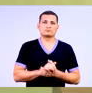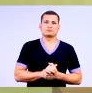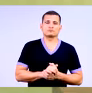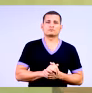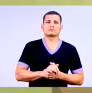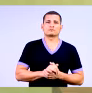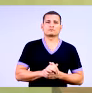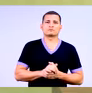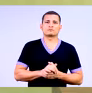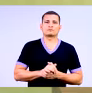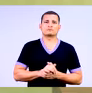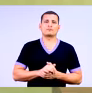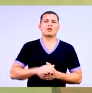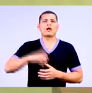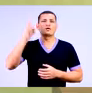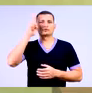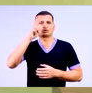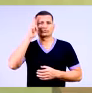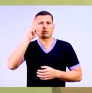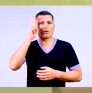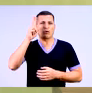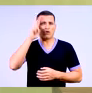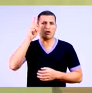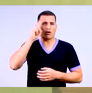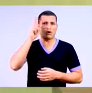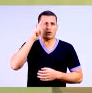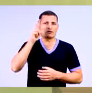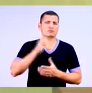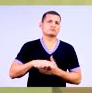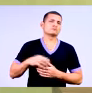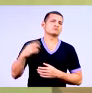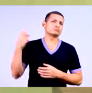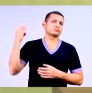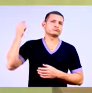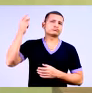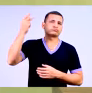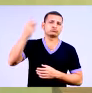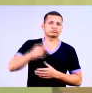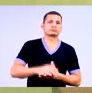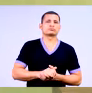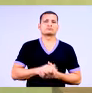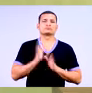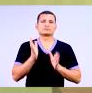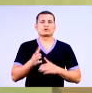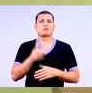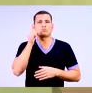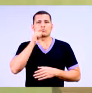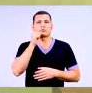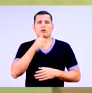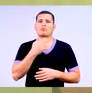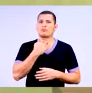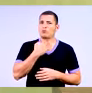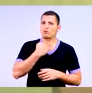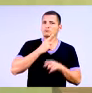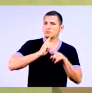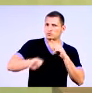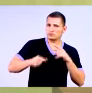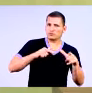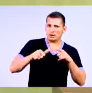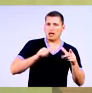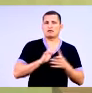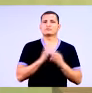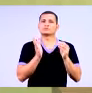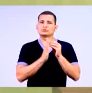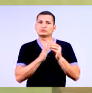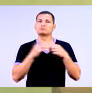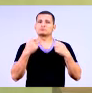histórica, durante muito tempo o discurso foi dominante, a mulher não pode trabalhar, a mulher tem que ficar em casa, né? O indígena tem que ser escravo,